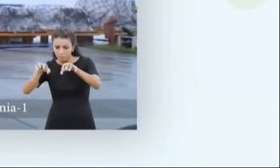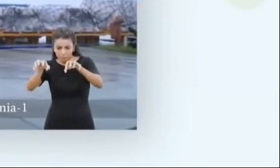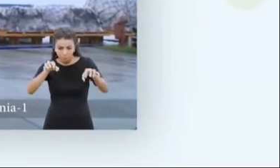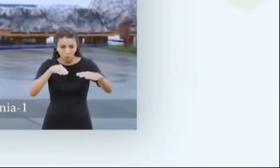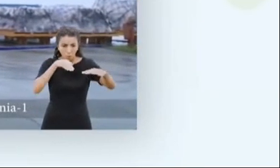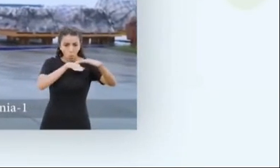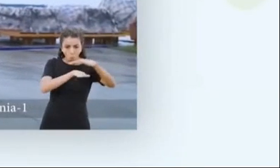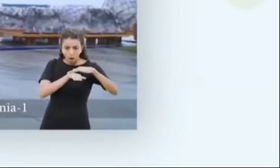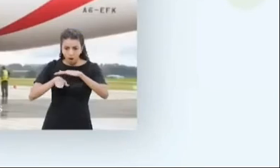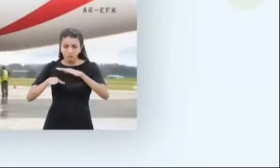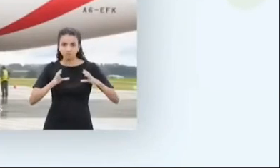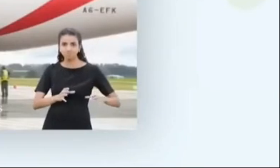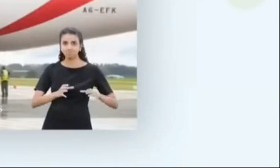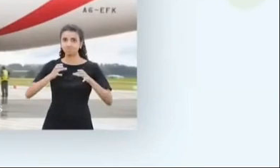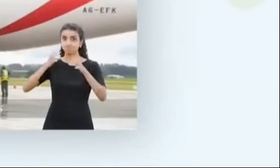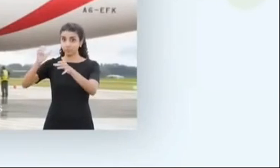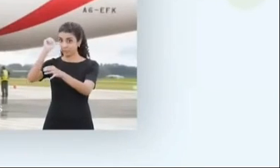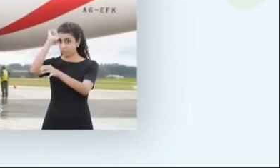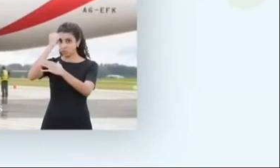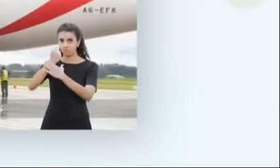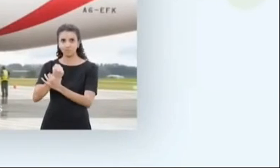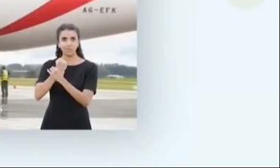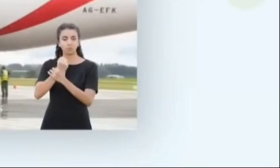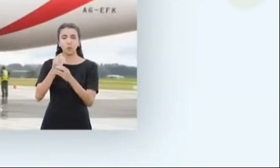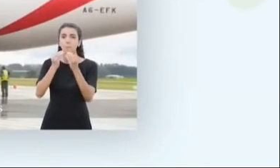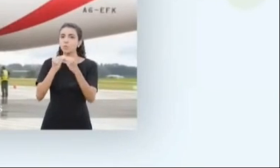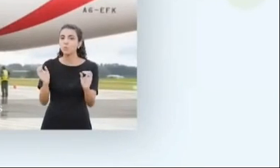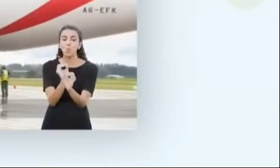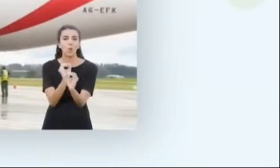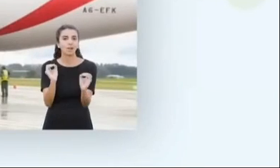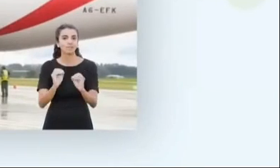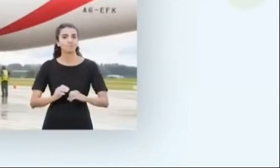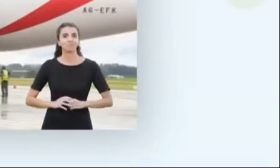os módulos do Amazônia 1 com segurança, sem